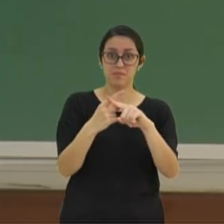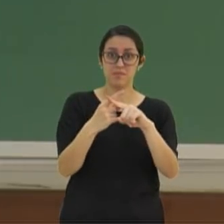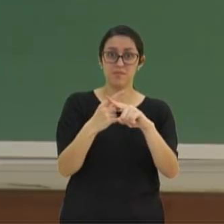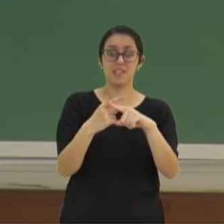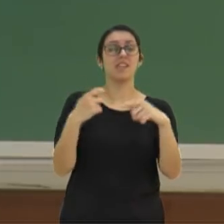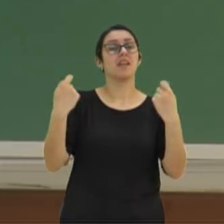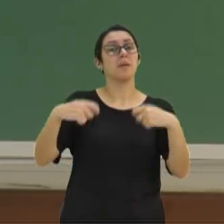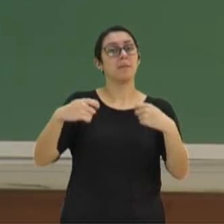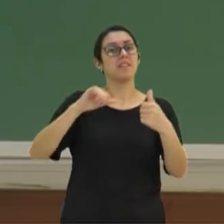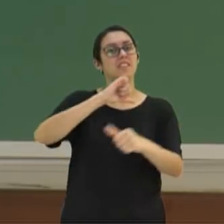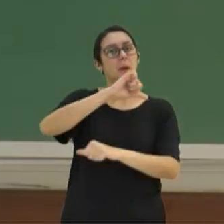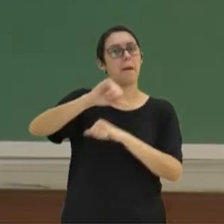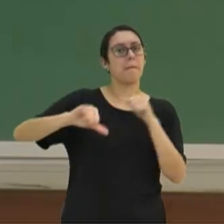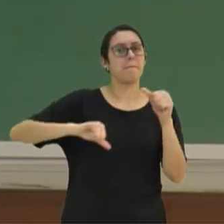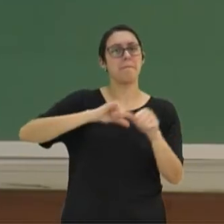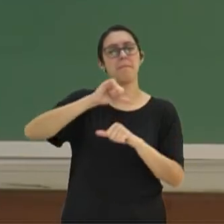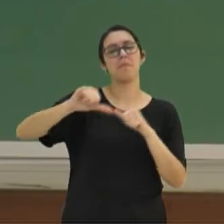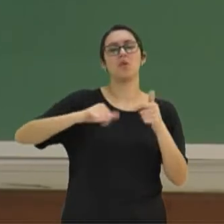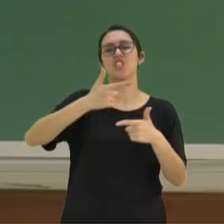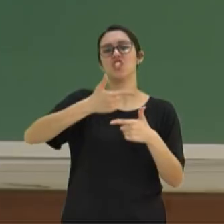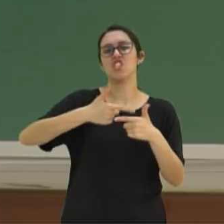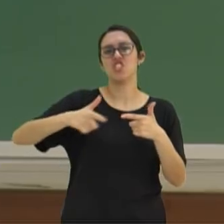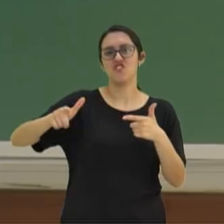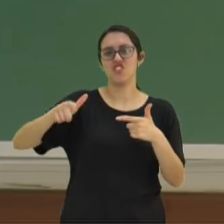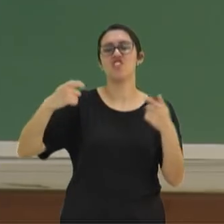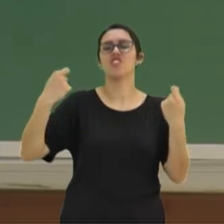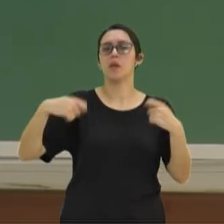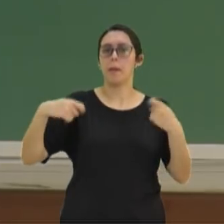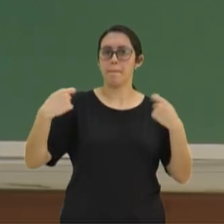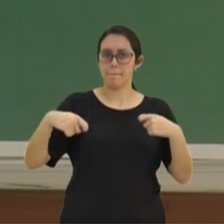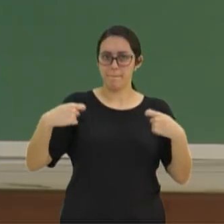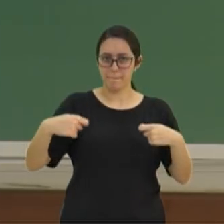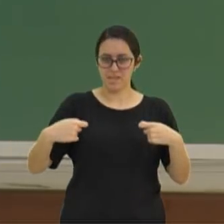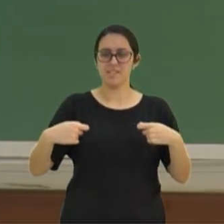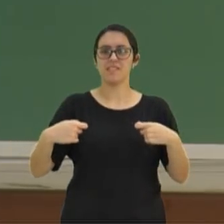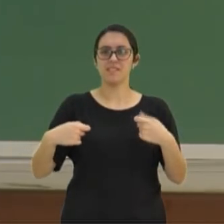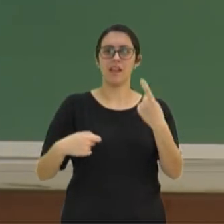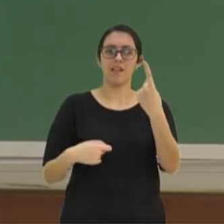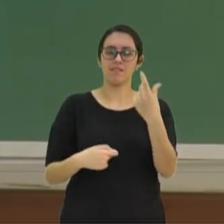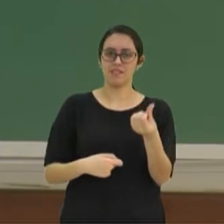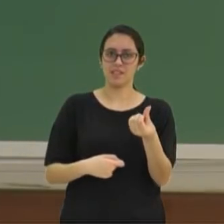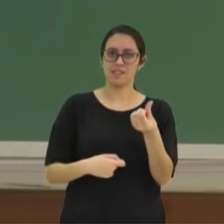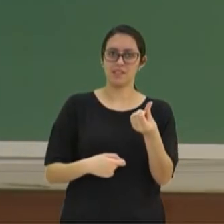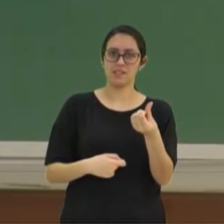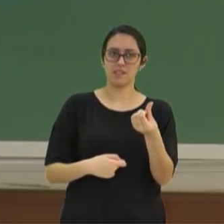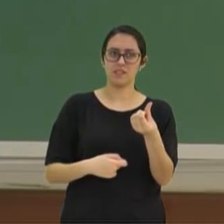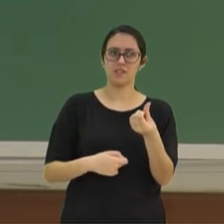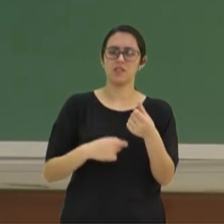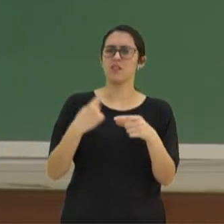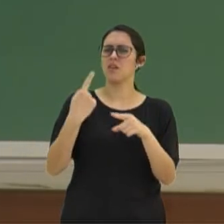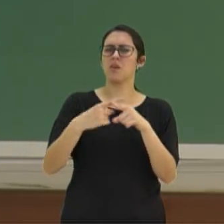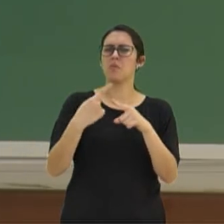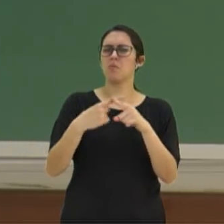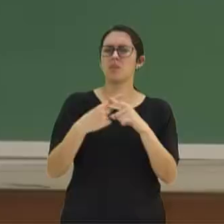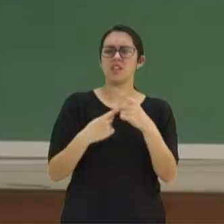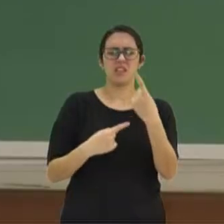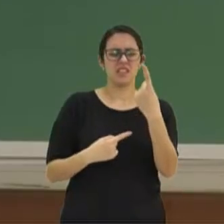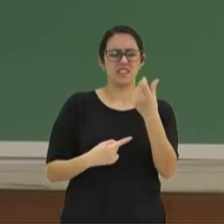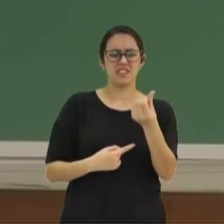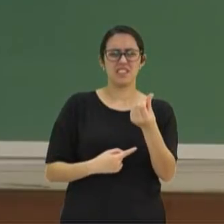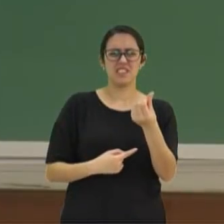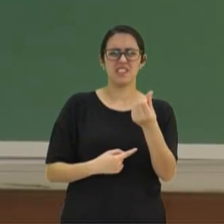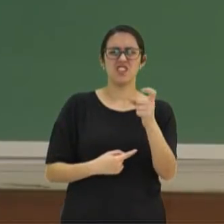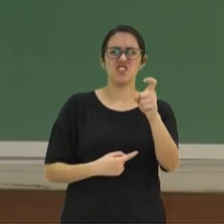contrário vai ser dividir. Eu divido ambos os membros por 16. Por que eu não estou escrevendo 16x sobre 16